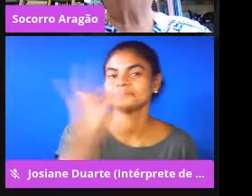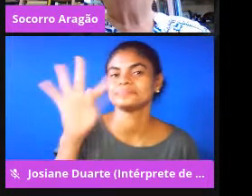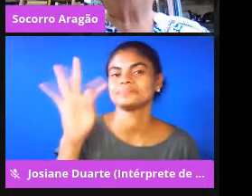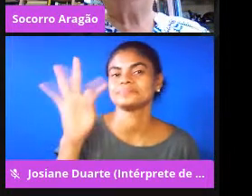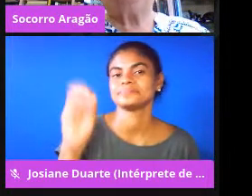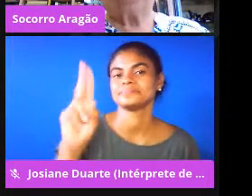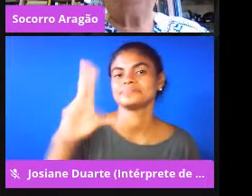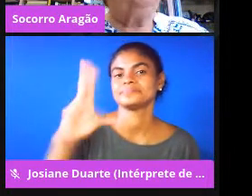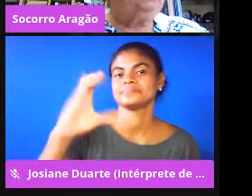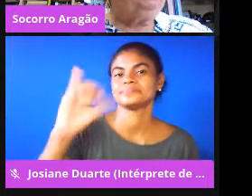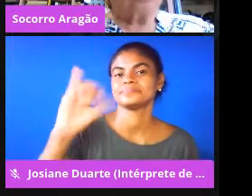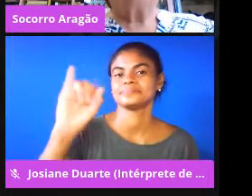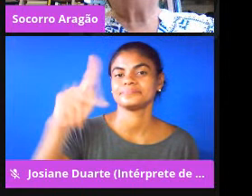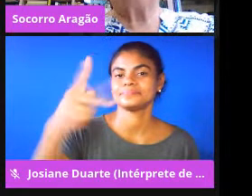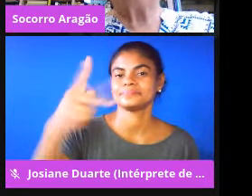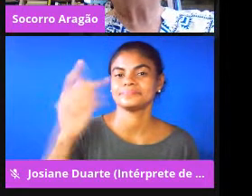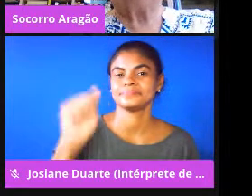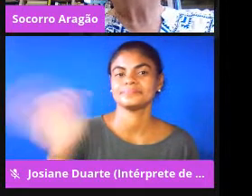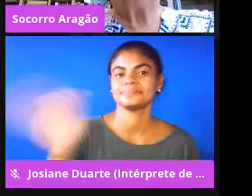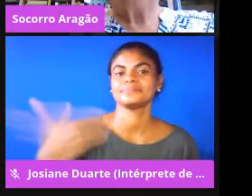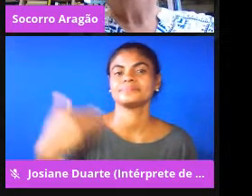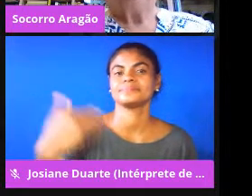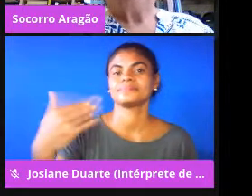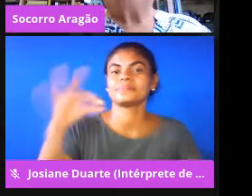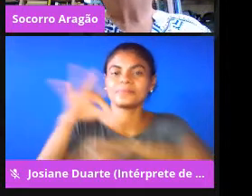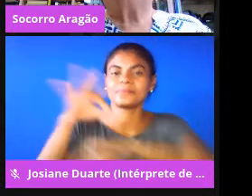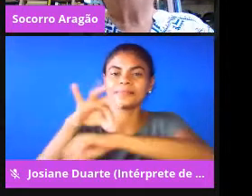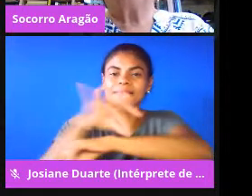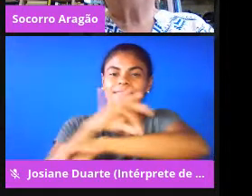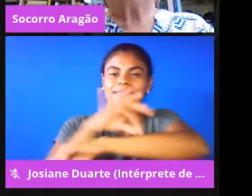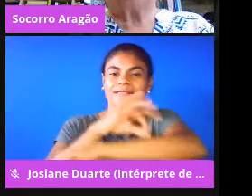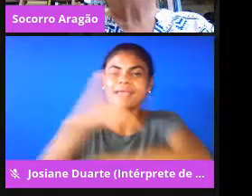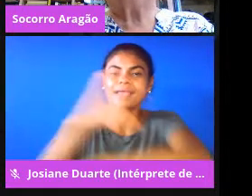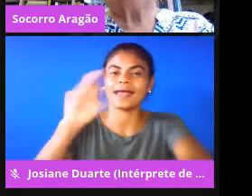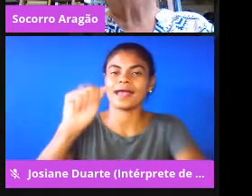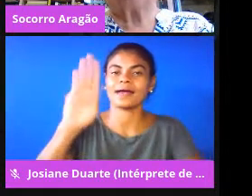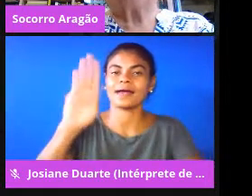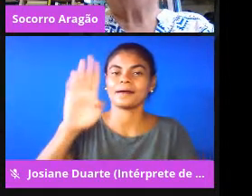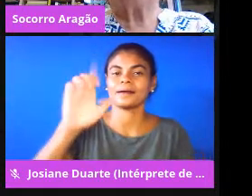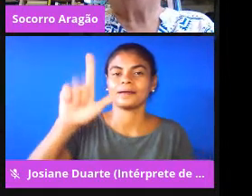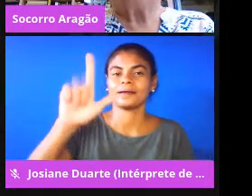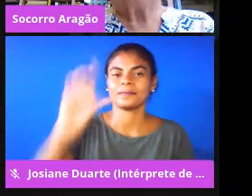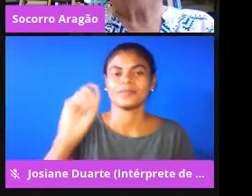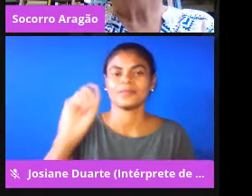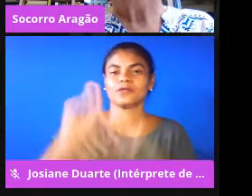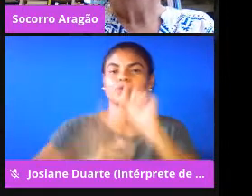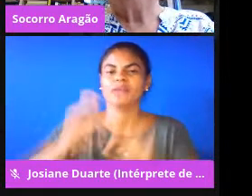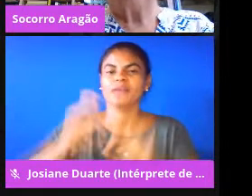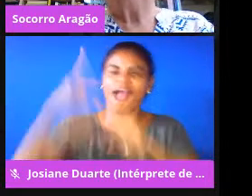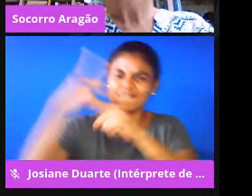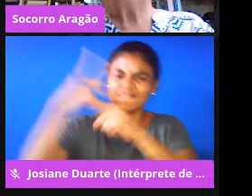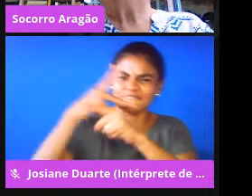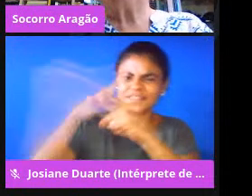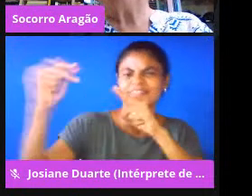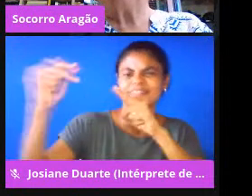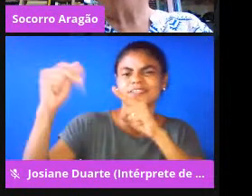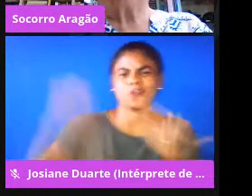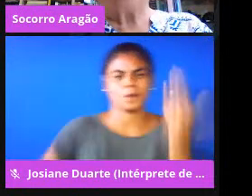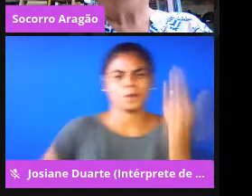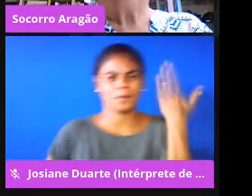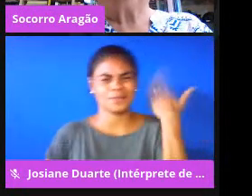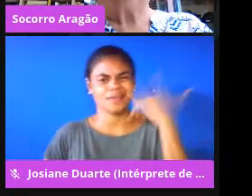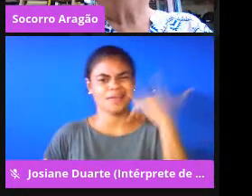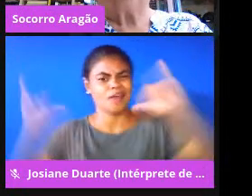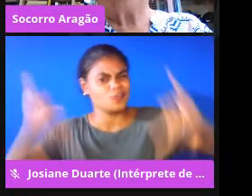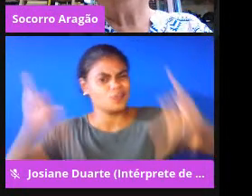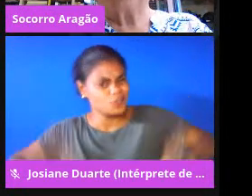Comer tocinho com mais cabelo. Tem enfrentado e vencido desgraça maior do que aquela que estava vivendo. Tenho comido tocinho com